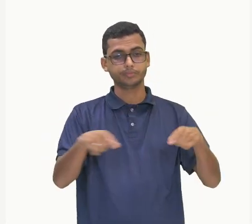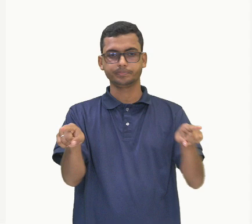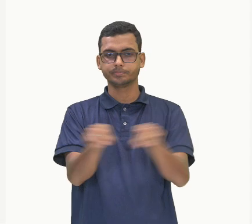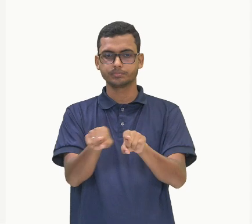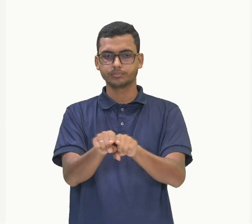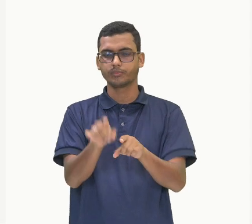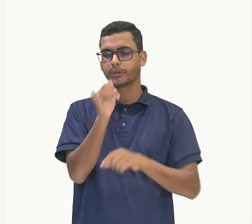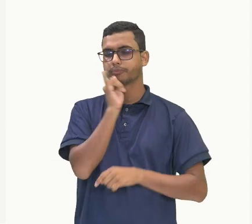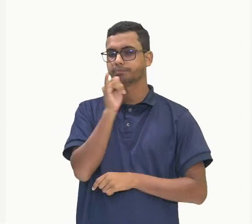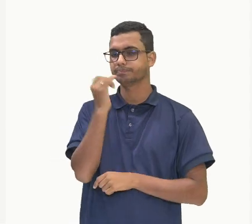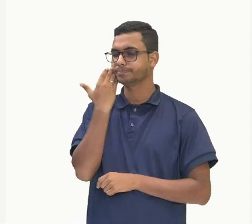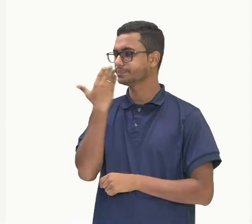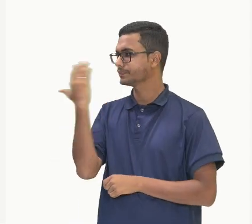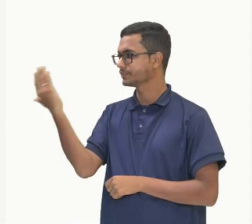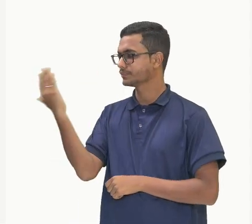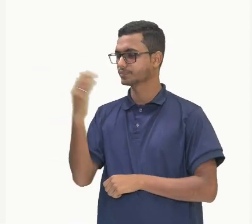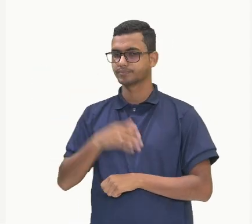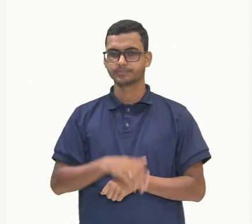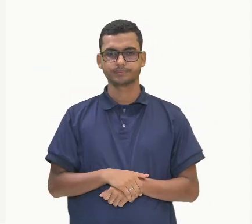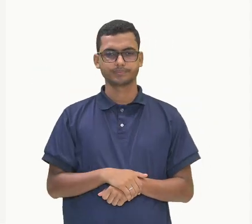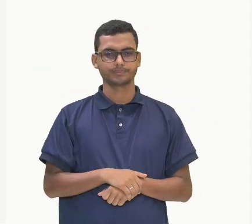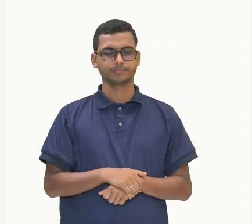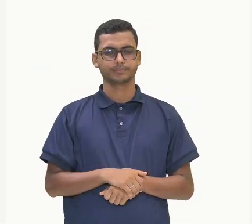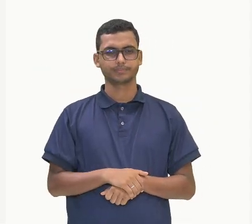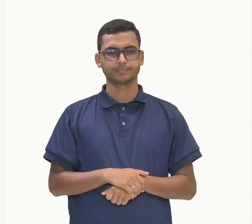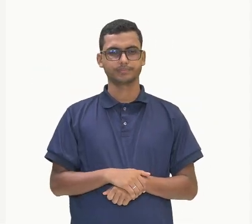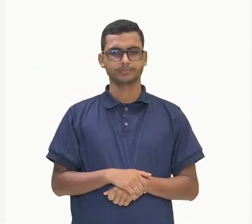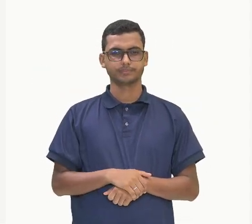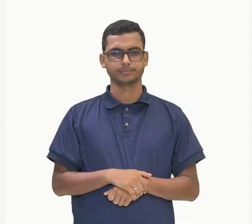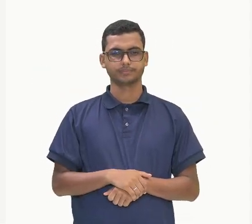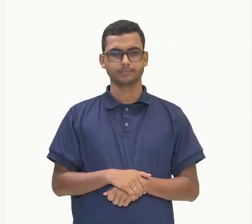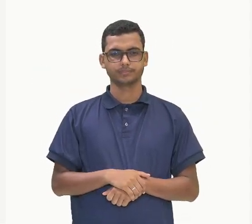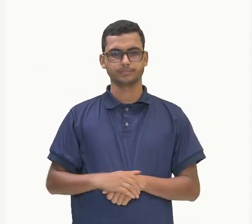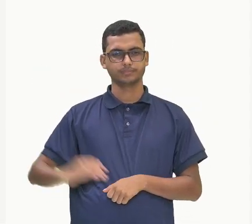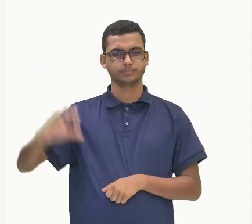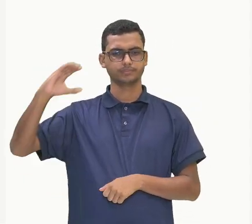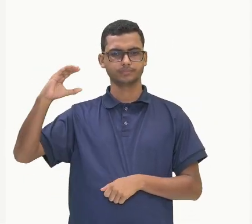10,257. Vamos fazer aqui a nossa letra C.